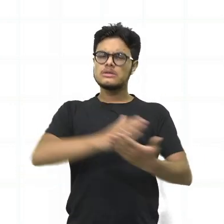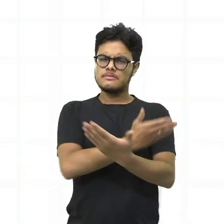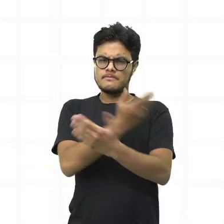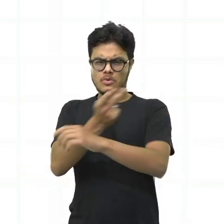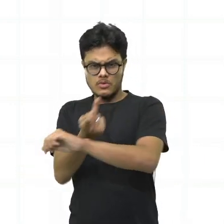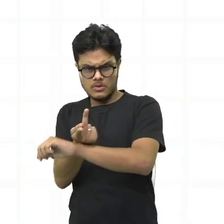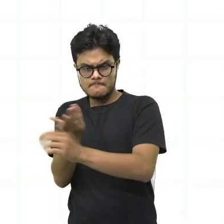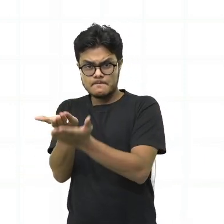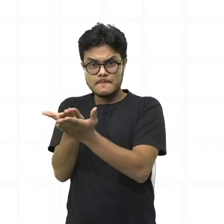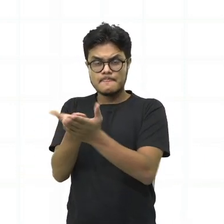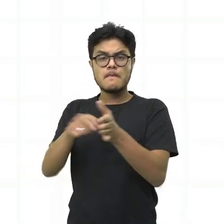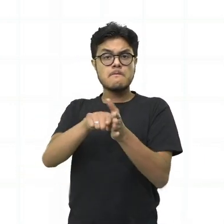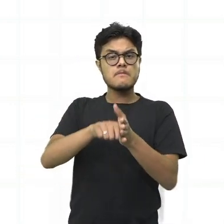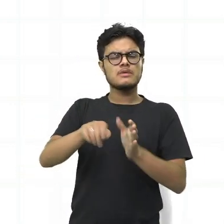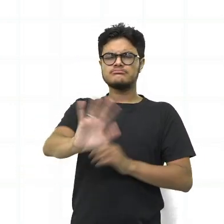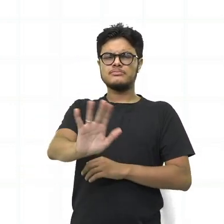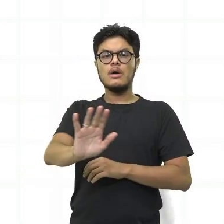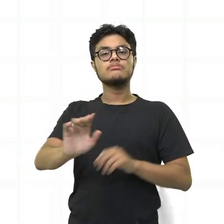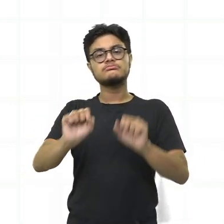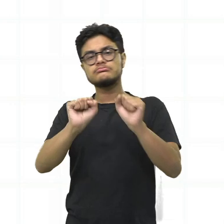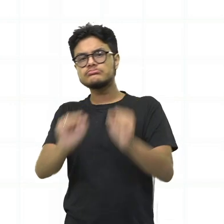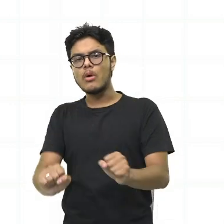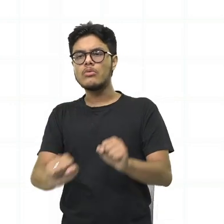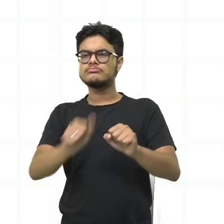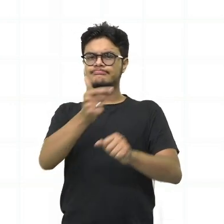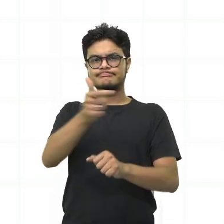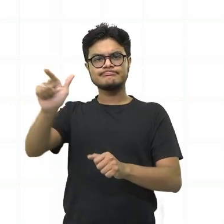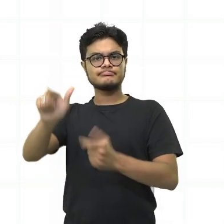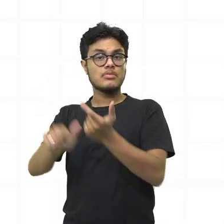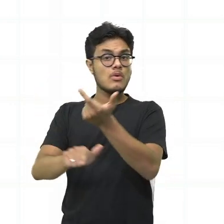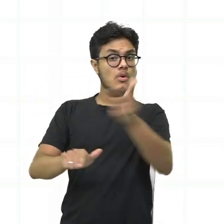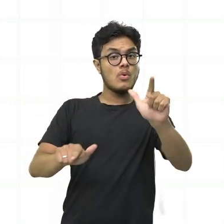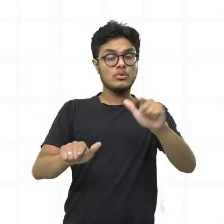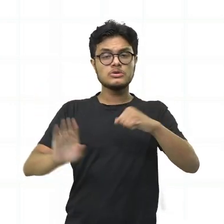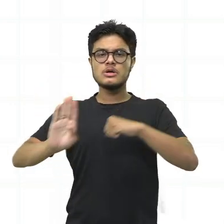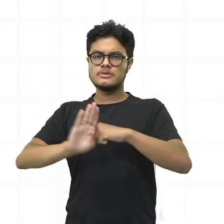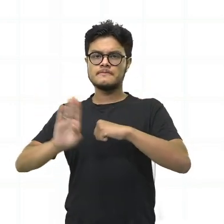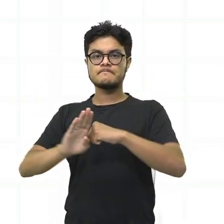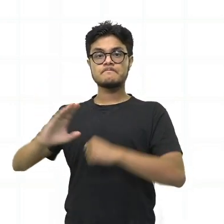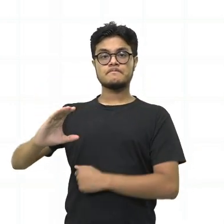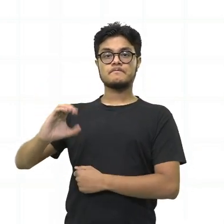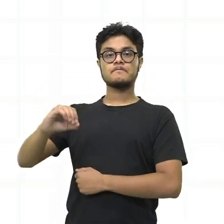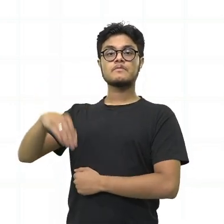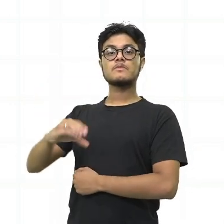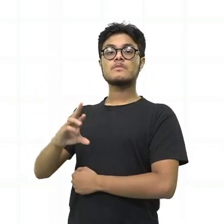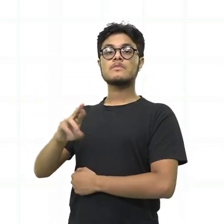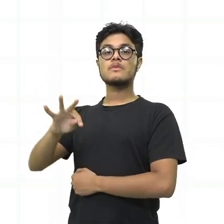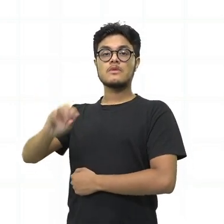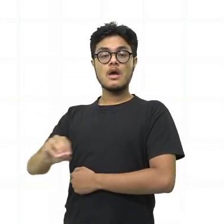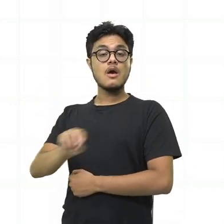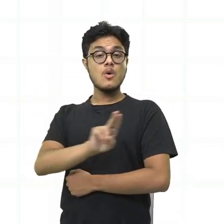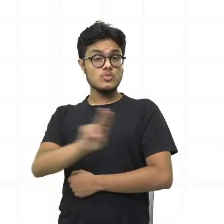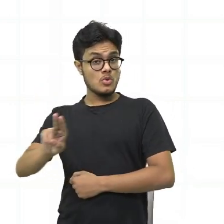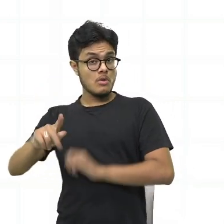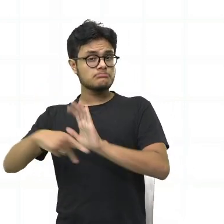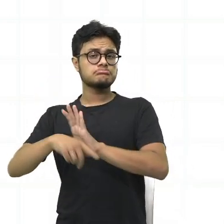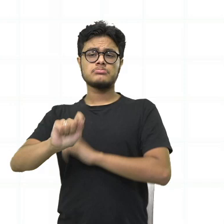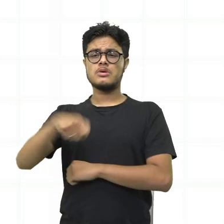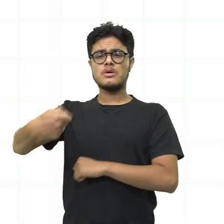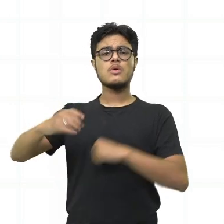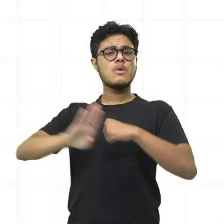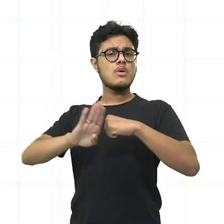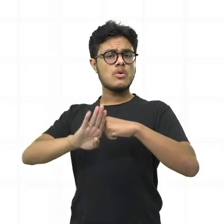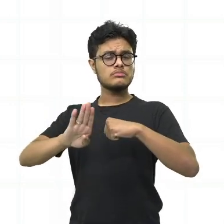estudos, a gente já observa que não é somente isso, né? O concreto, ele é o nome que se dá ao